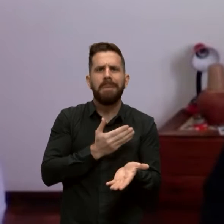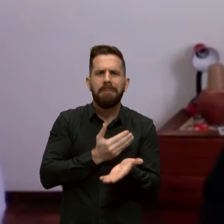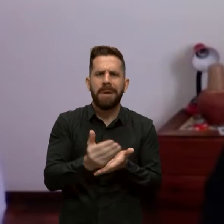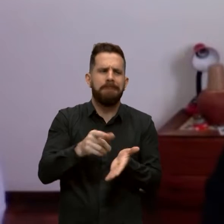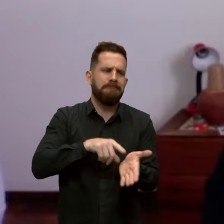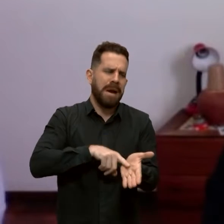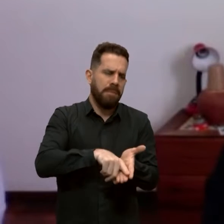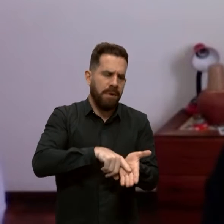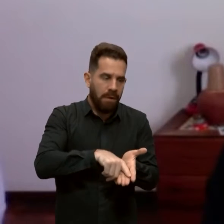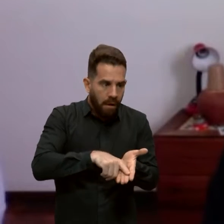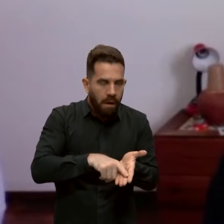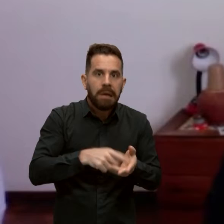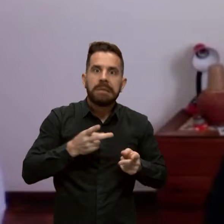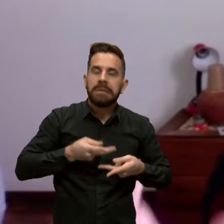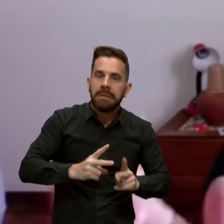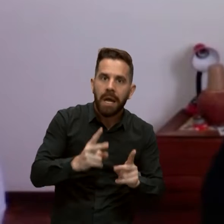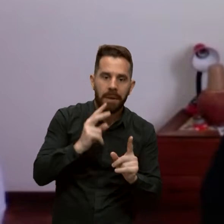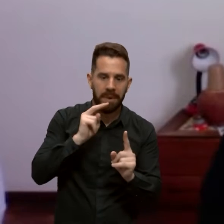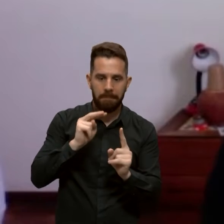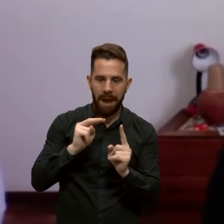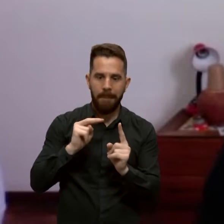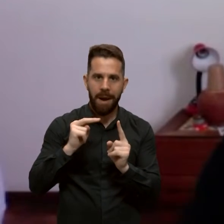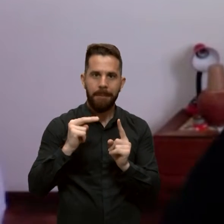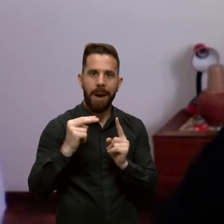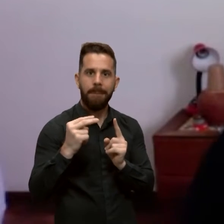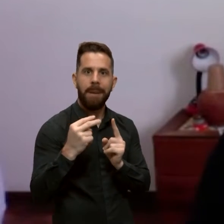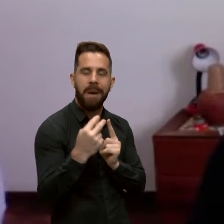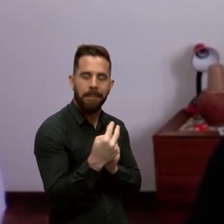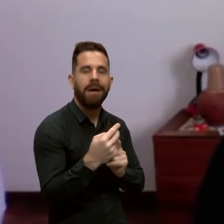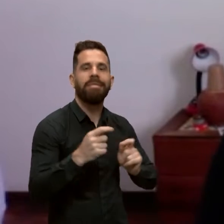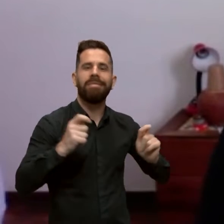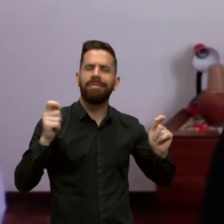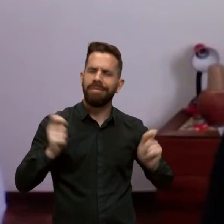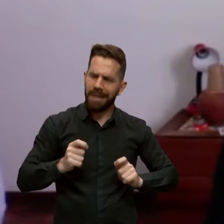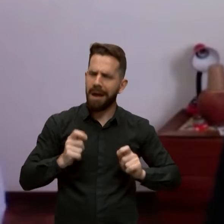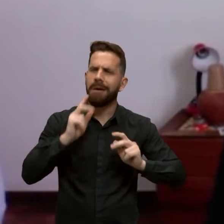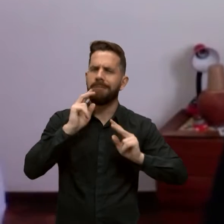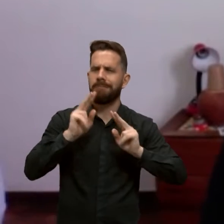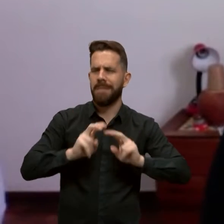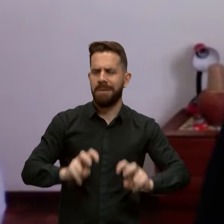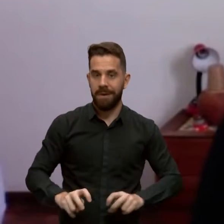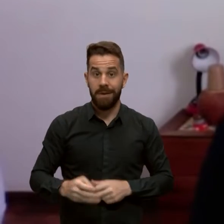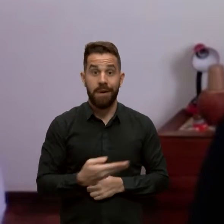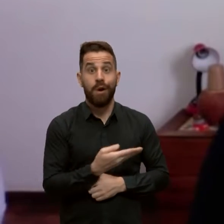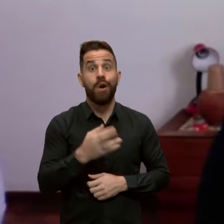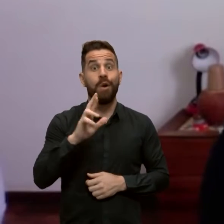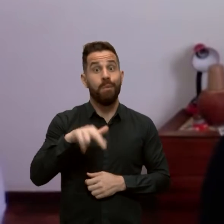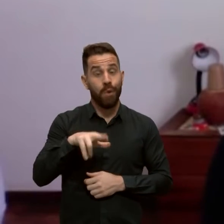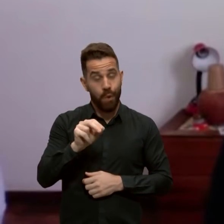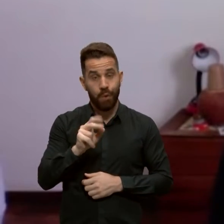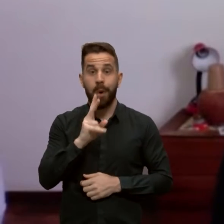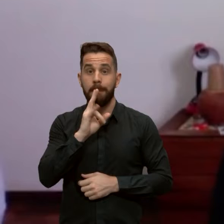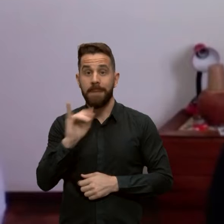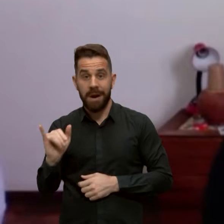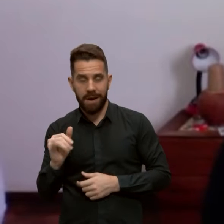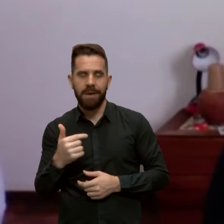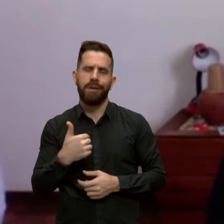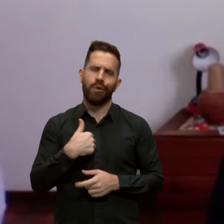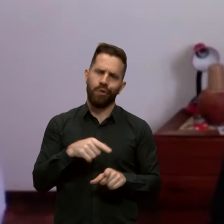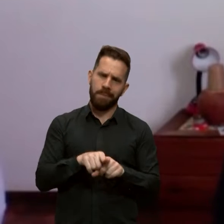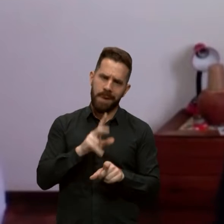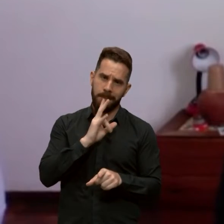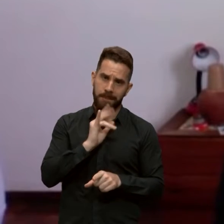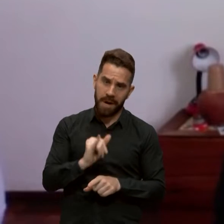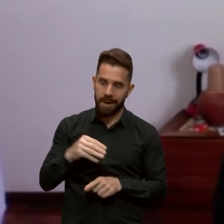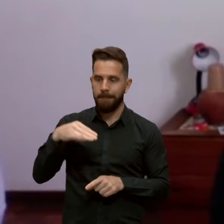cada hora tem um ângulozinho para explorar uma coisa diferente. O Bruno é pai, eu também, a Milena é mãe, e a